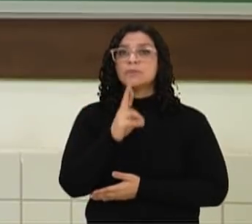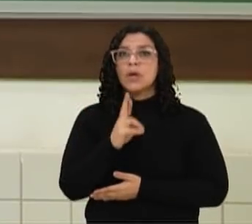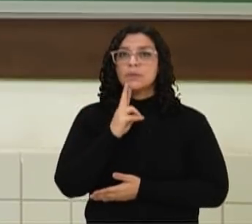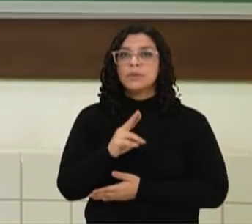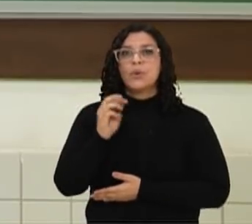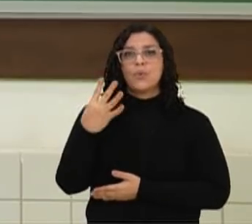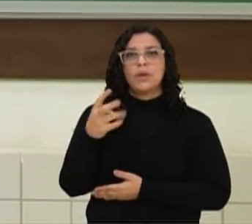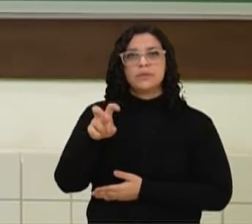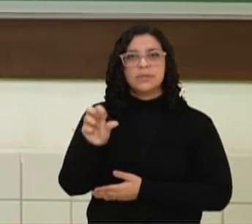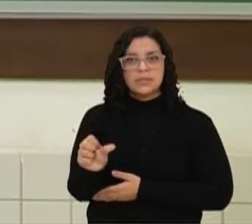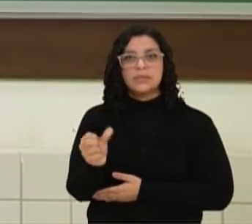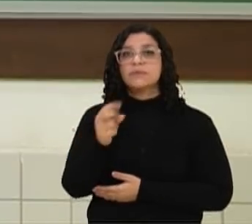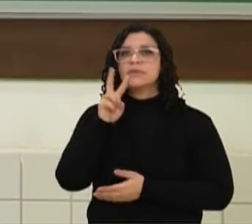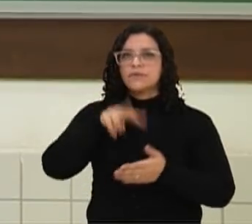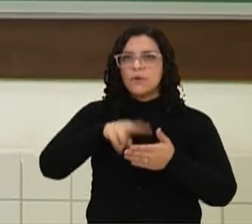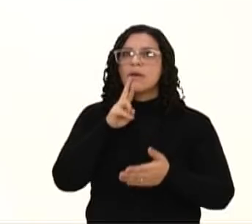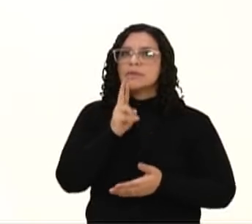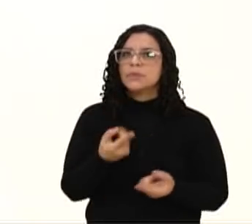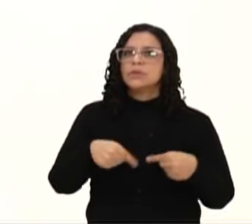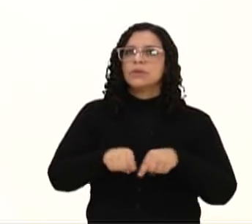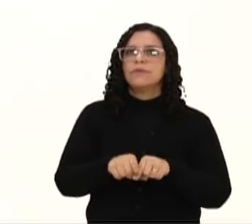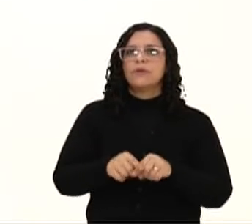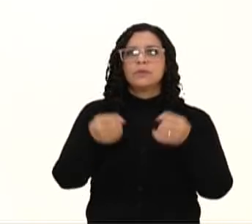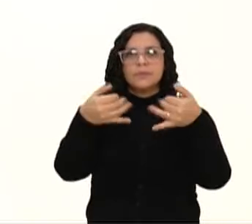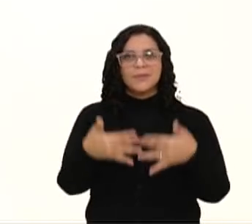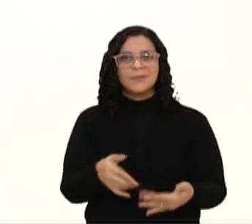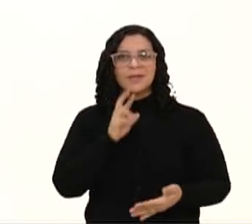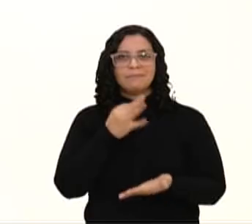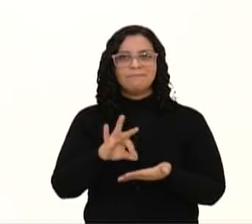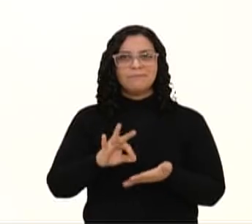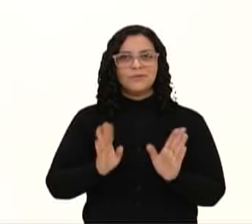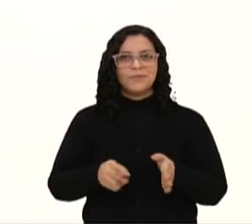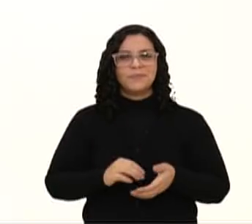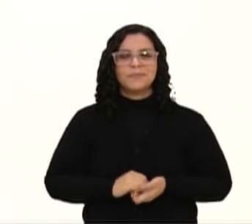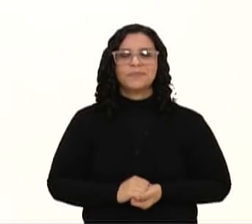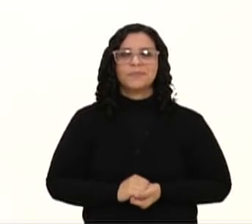fazer a leitura, responder e a gente já volta em seguida para a correção.